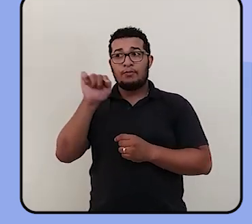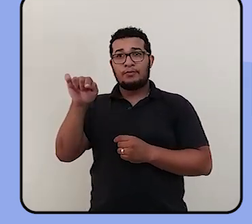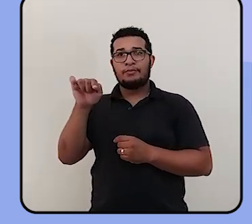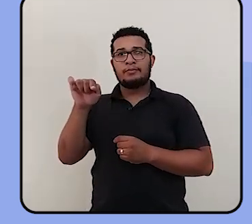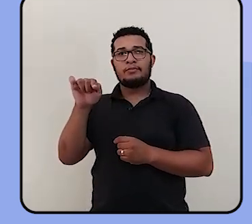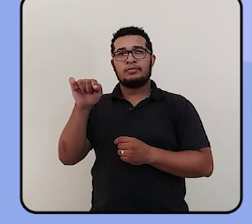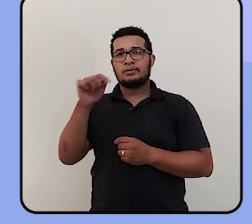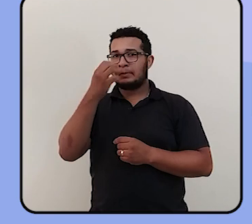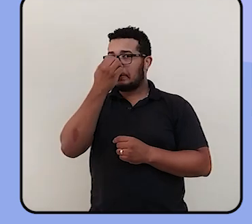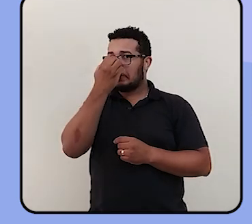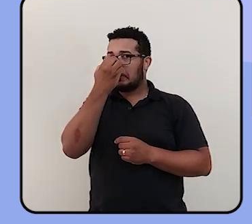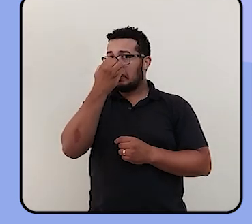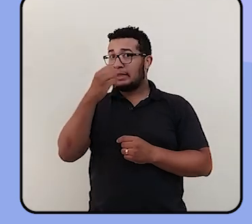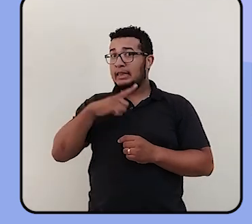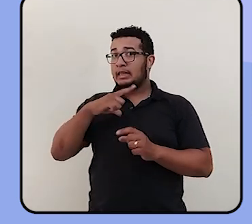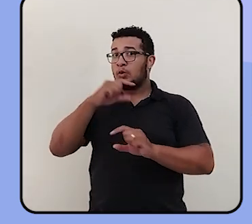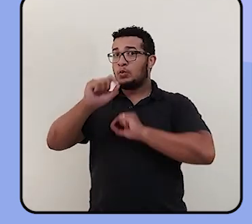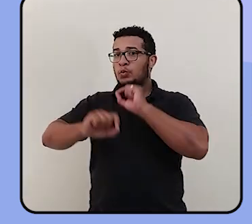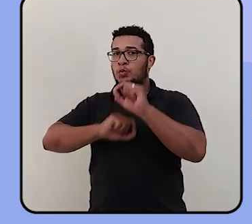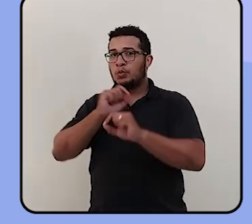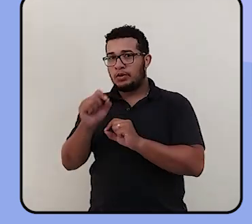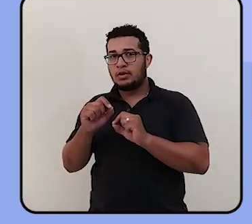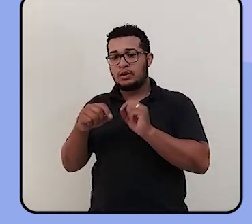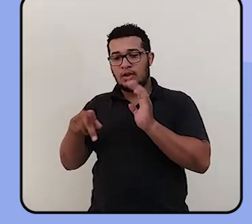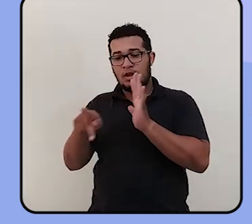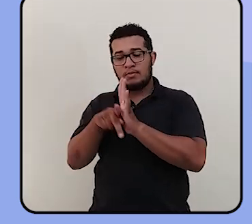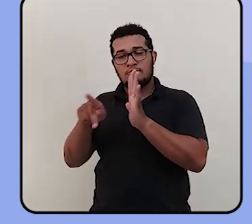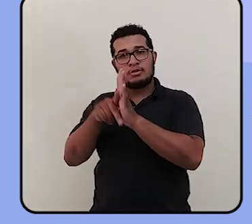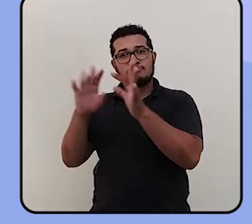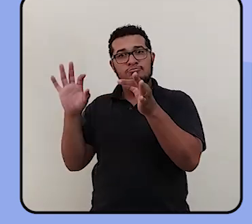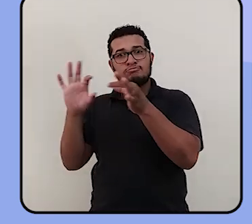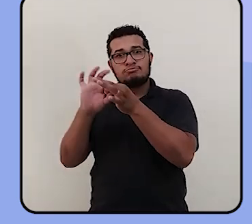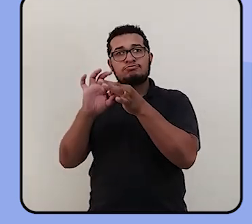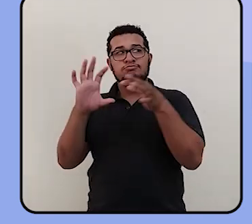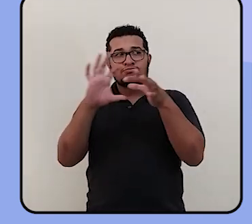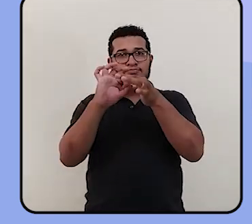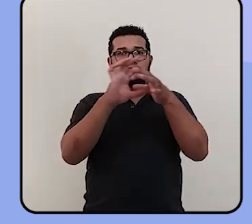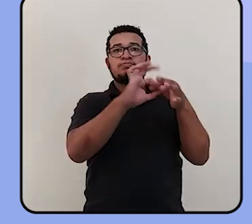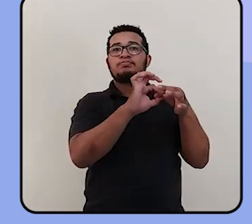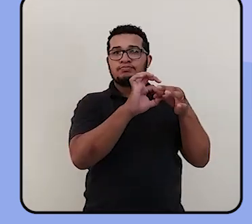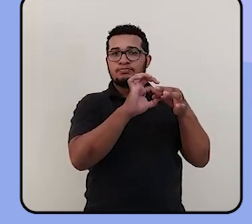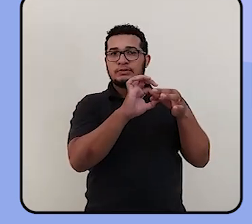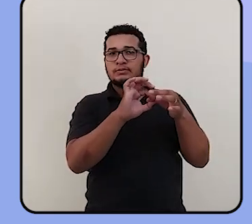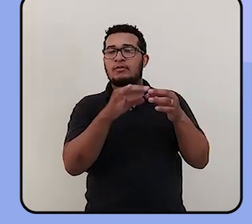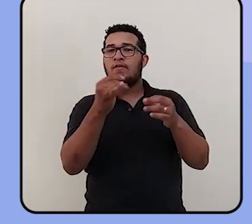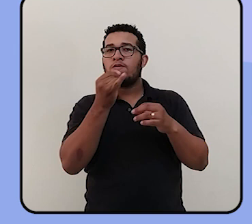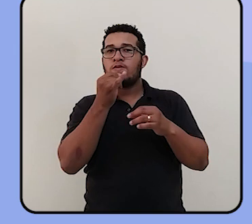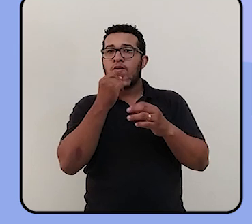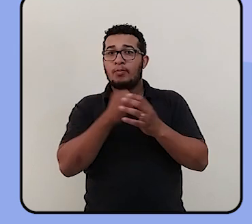tempo. Você tem aqui o 5 em cima e o 3 embaixo.